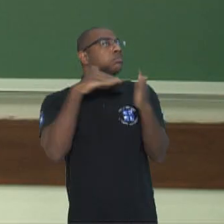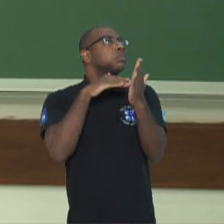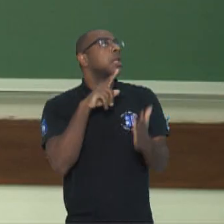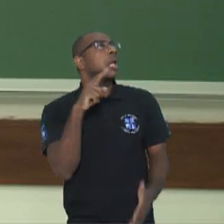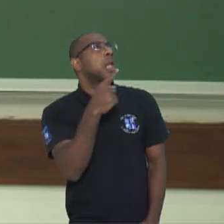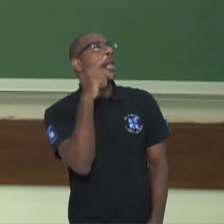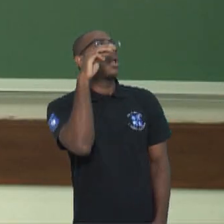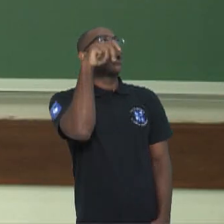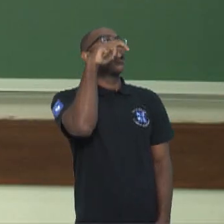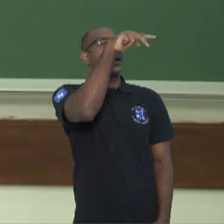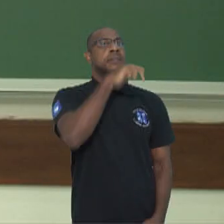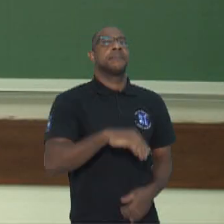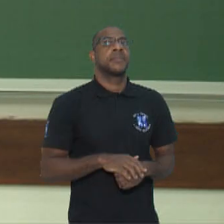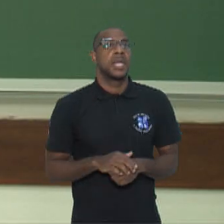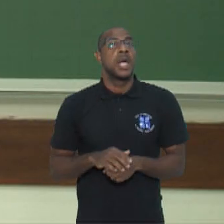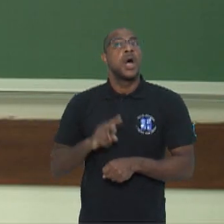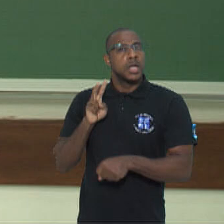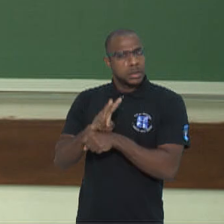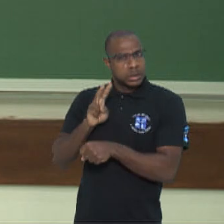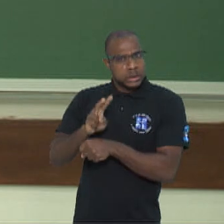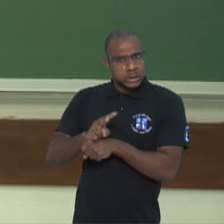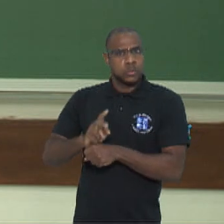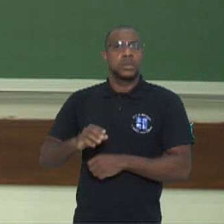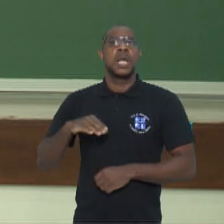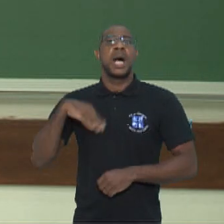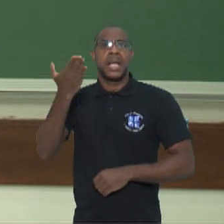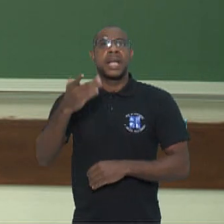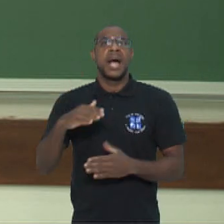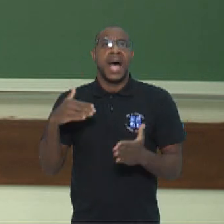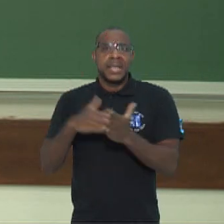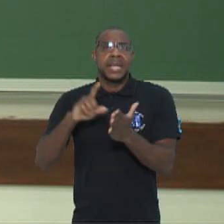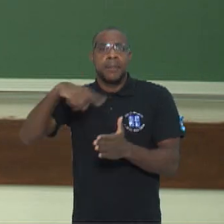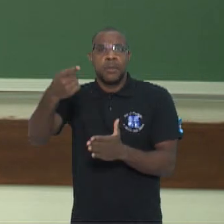aqui. Se cuidem, fiquem bem, até a próxima.